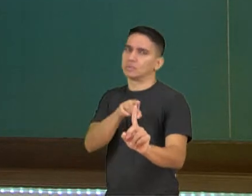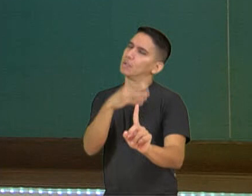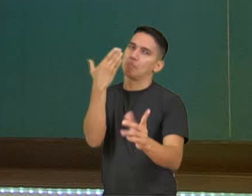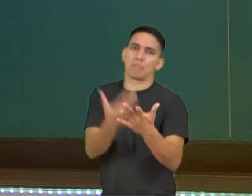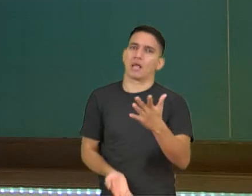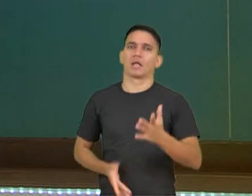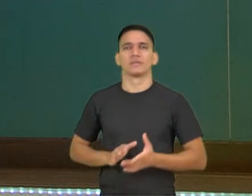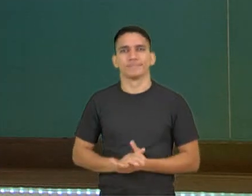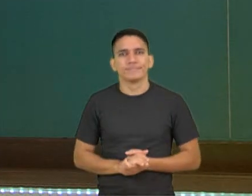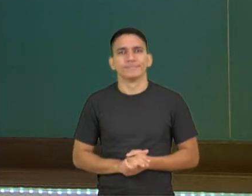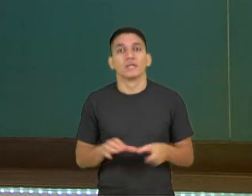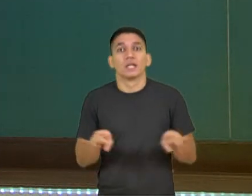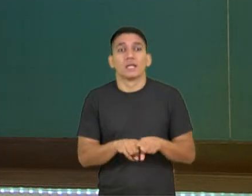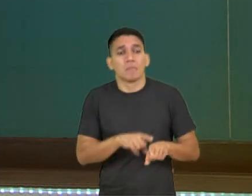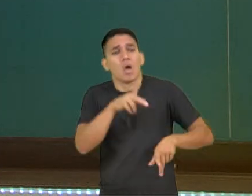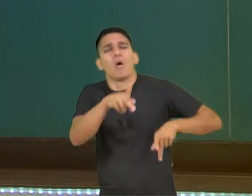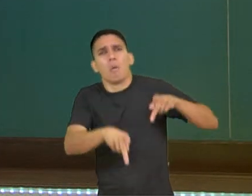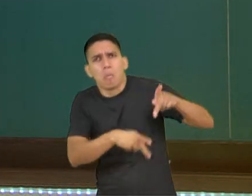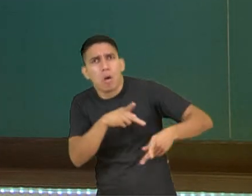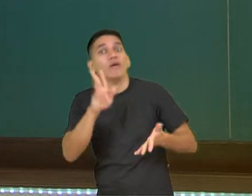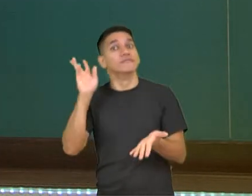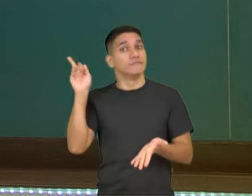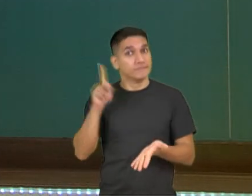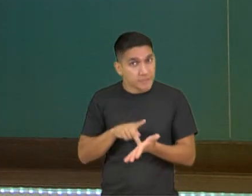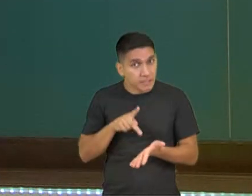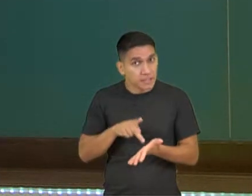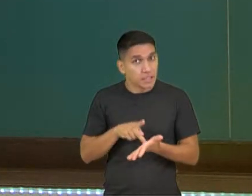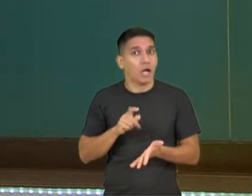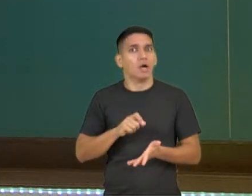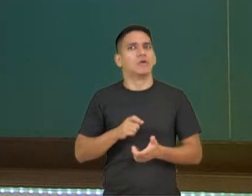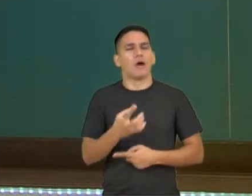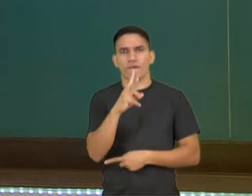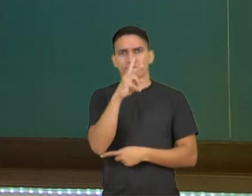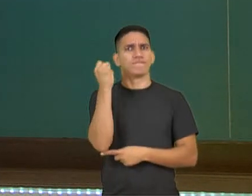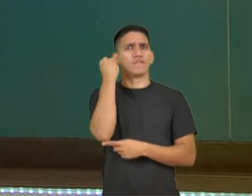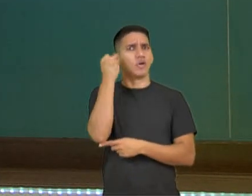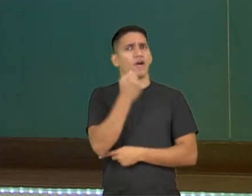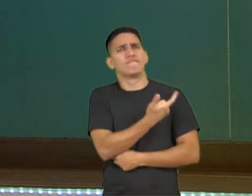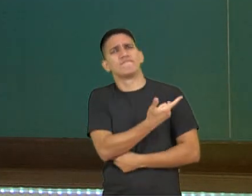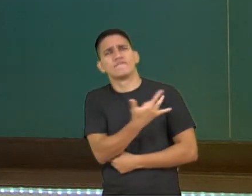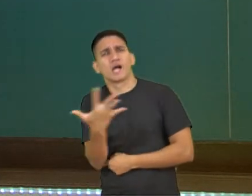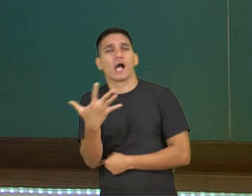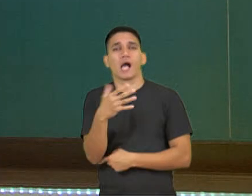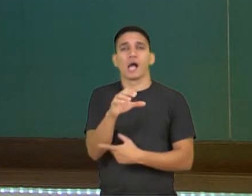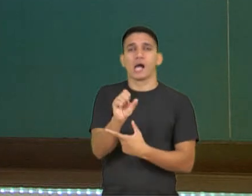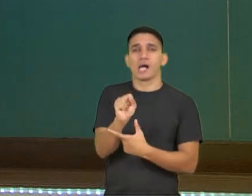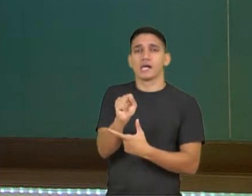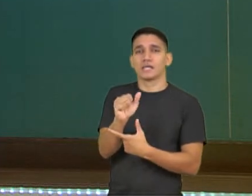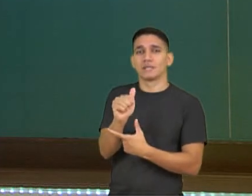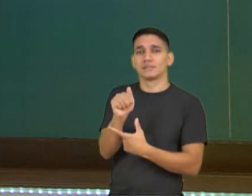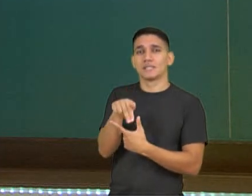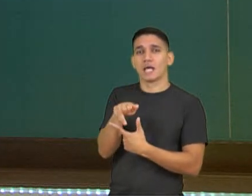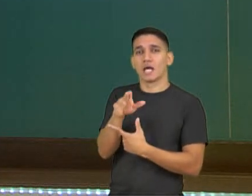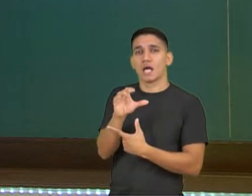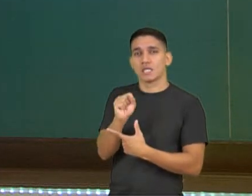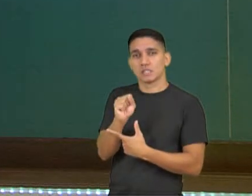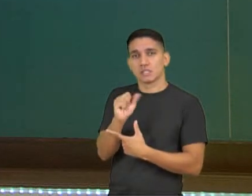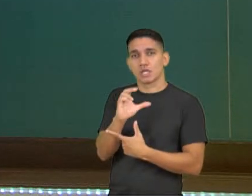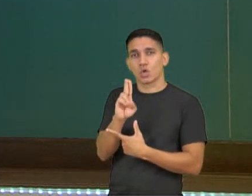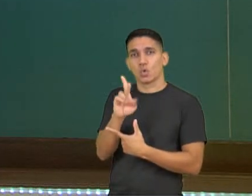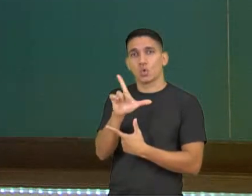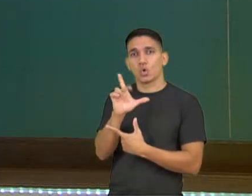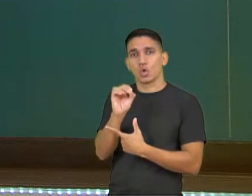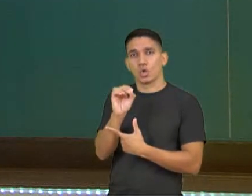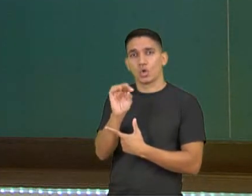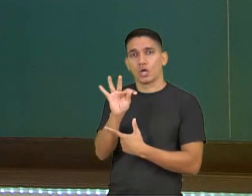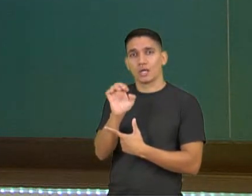XVI e com o povo realmente, né, a gente vai ter a participação bem forte dos sans-culottes, que são aqueles trabalhadores